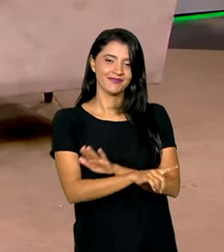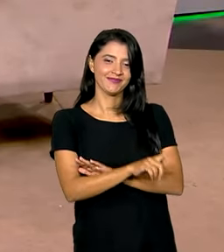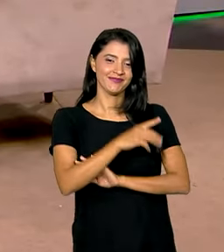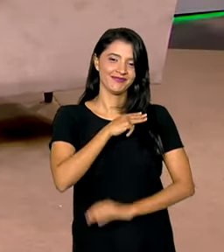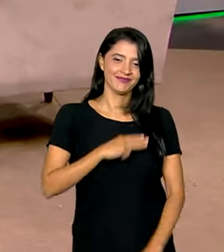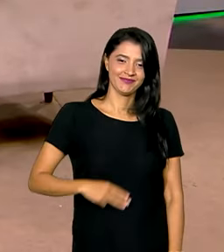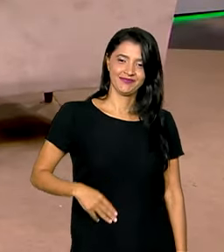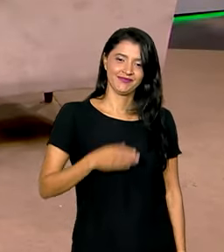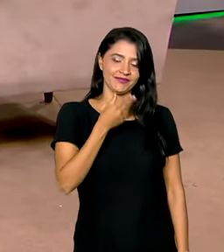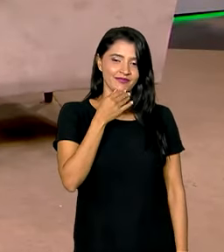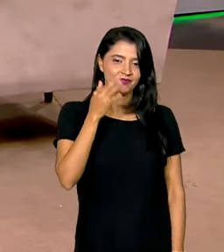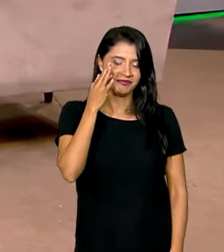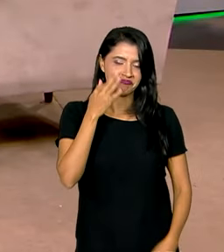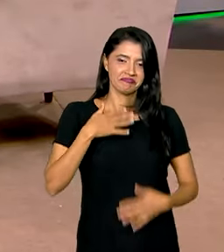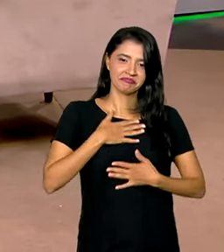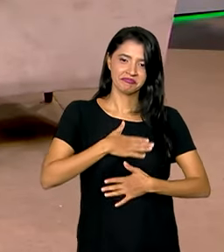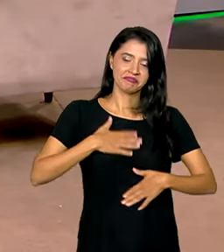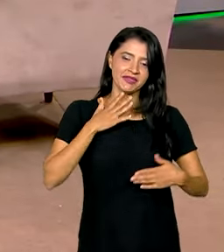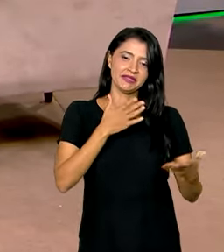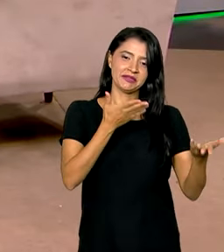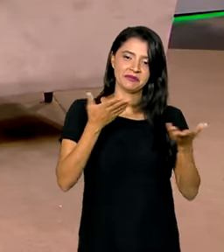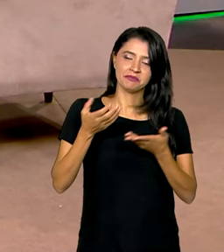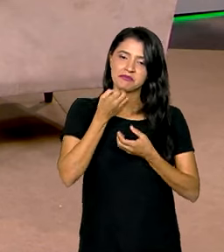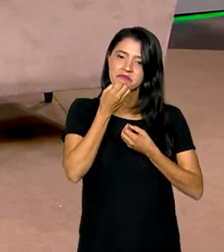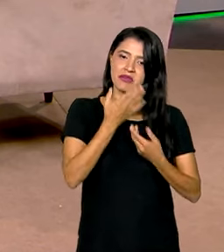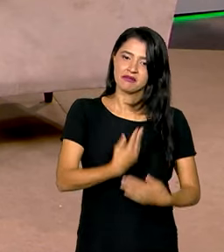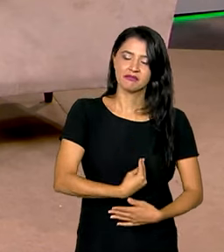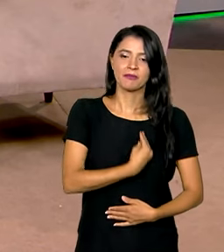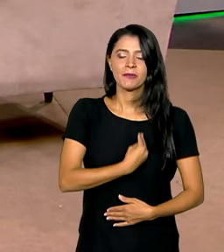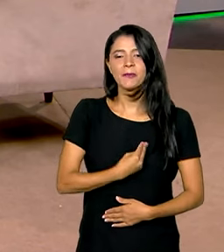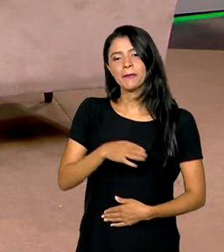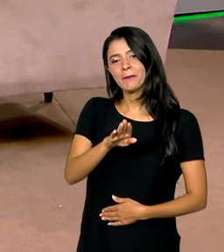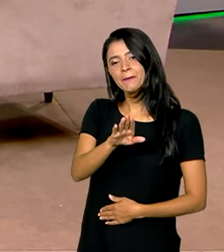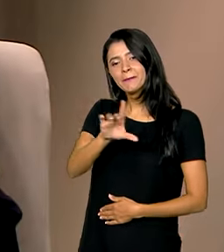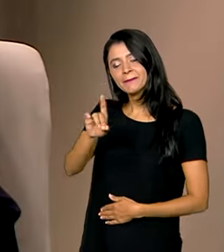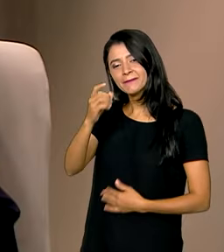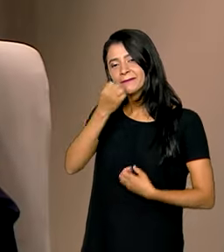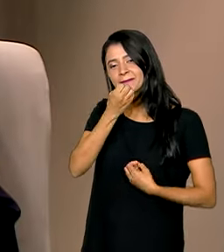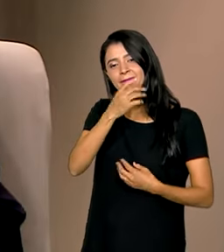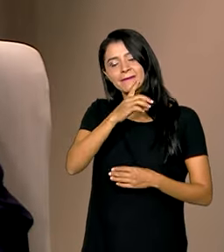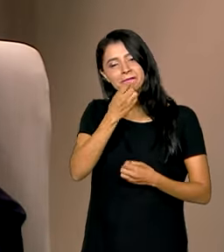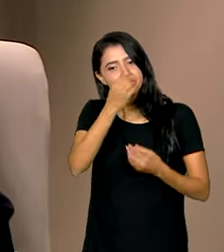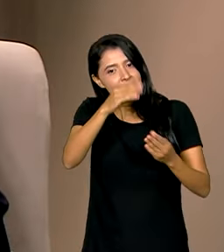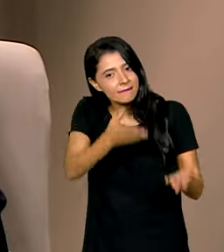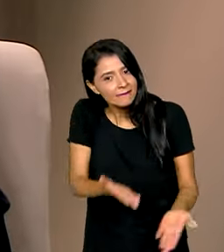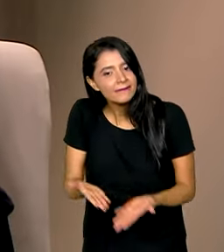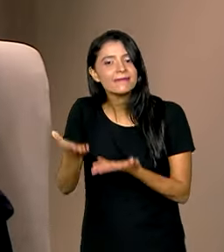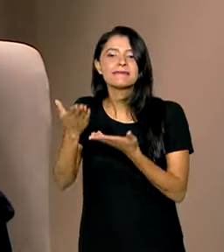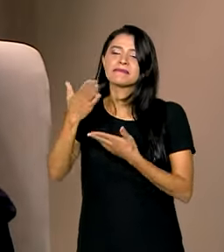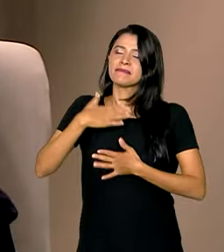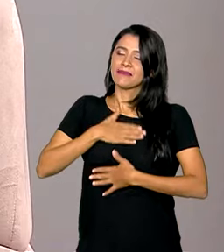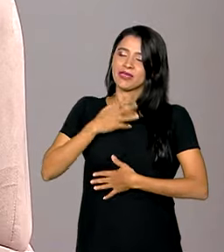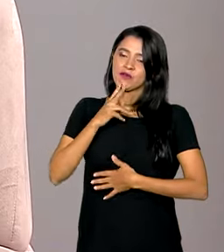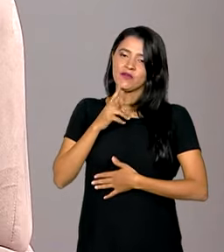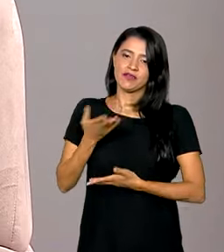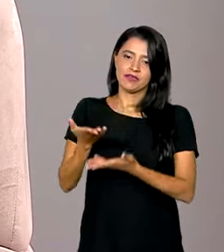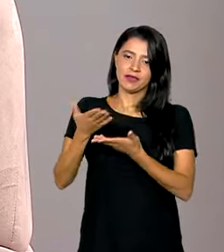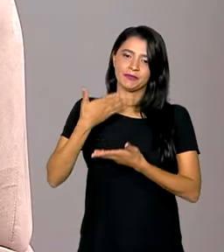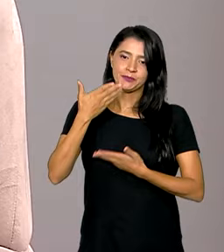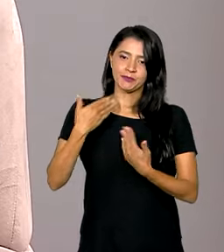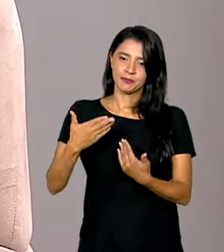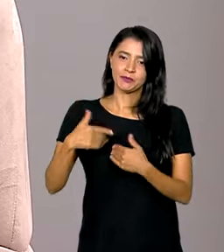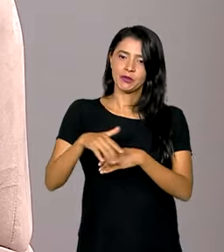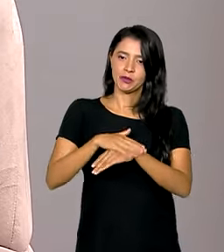Dino, é um prazer recebê-lo aqui. Muito obrigado pela presença no Brasil em Dia. Seja bem-vindo. É um grande prazer falar com você e com todos aqueles que nos acompanham. E a gente vai